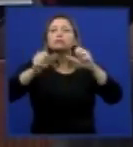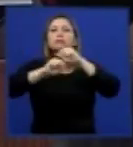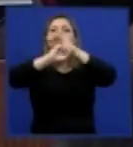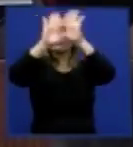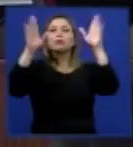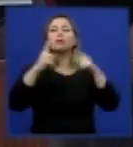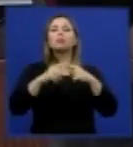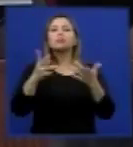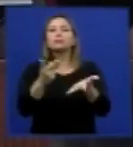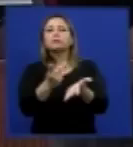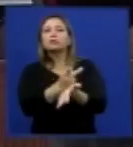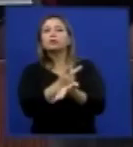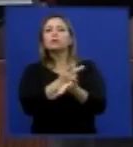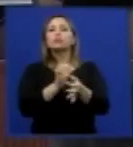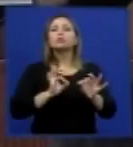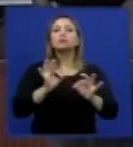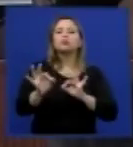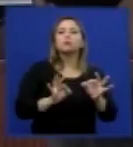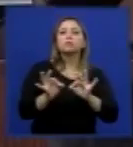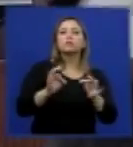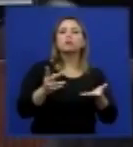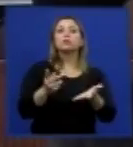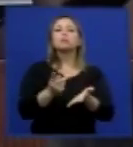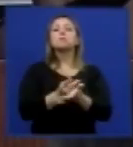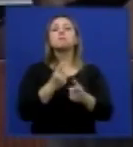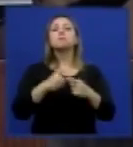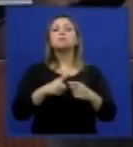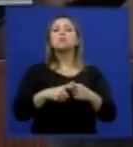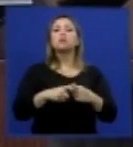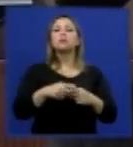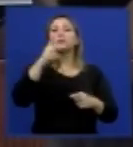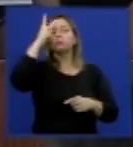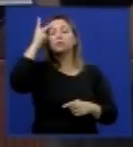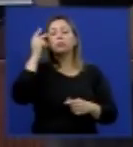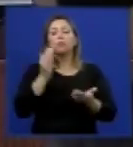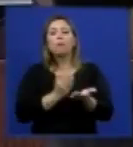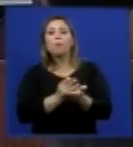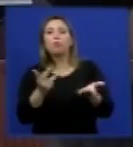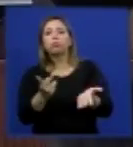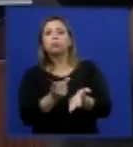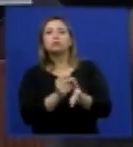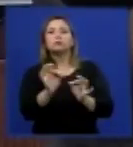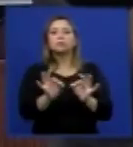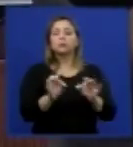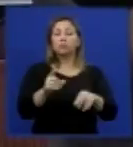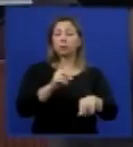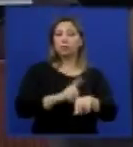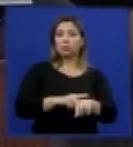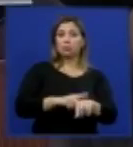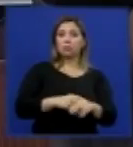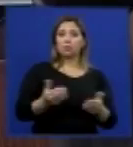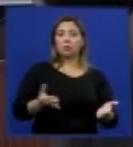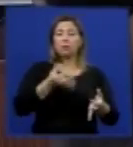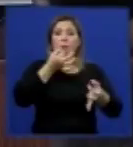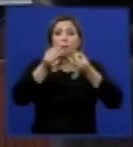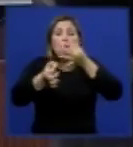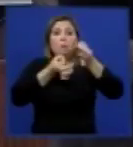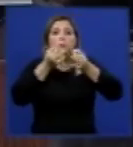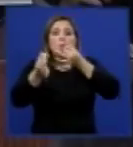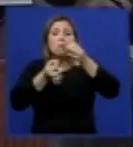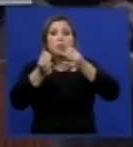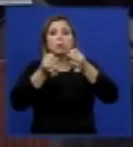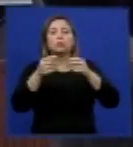da ação e os motivos que levaram à sua proposição. O momento da arguição da